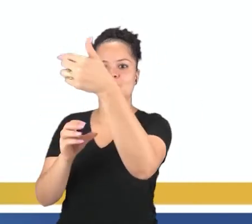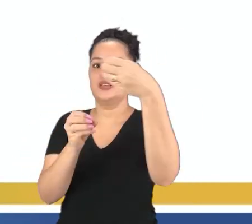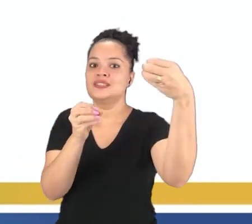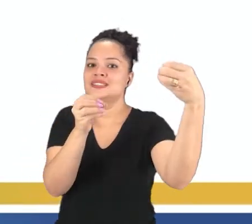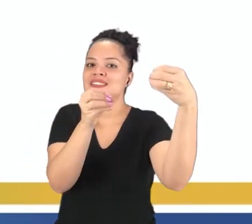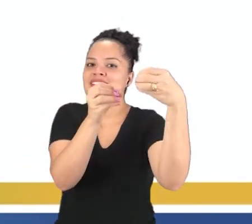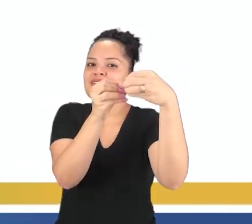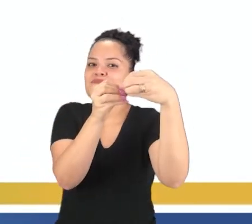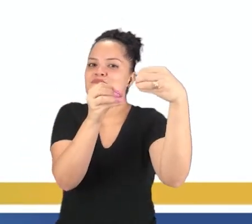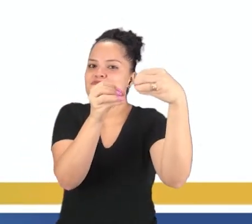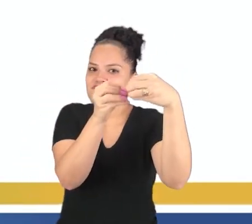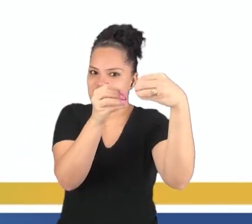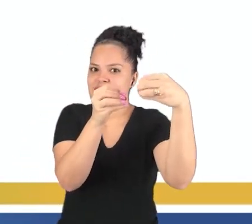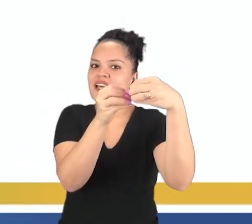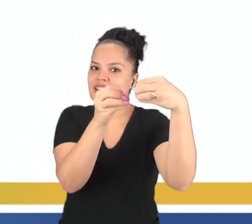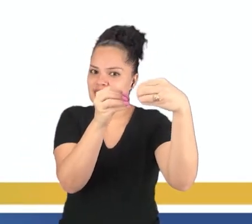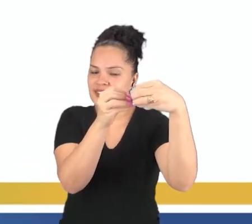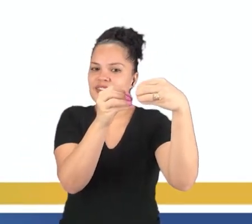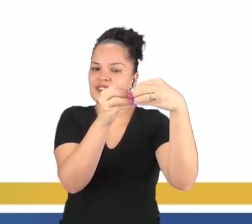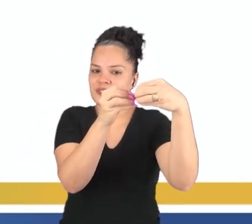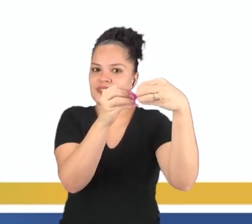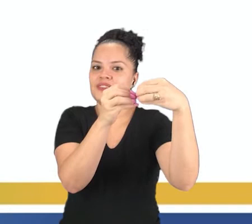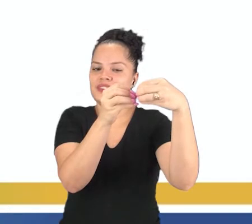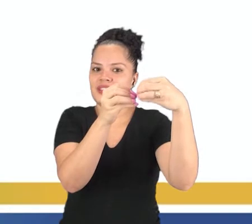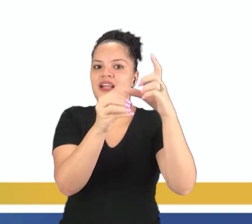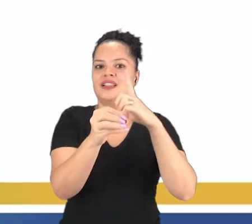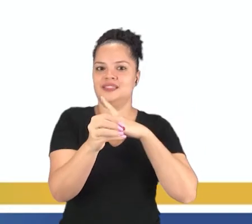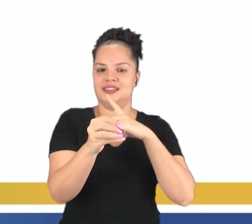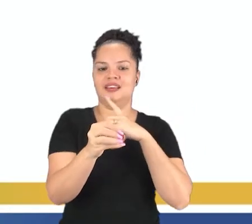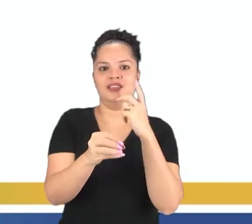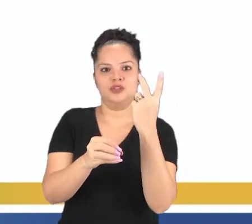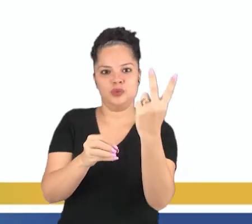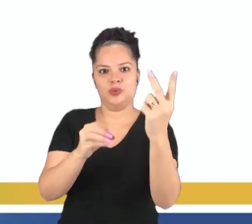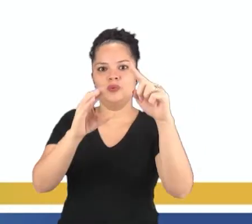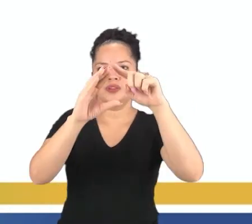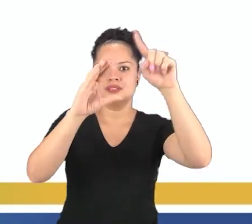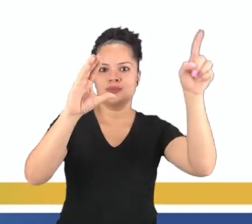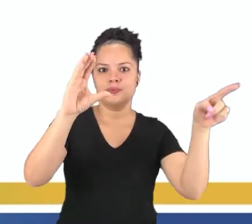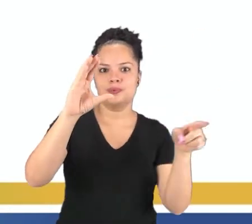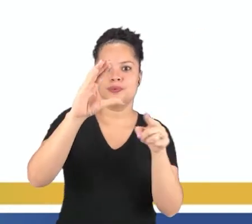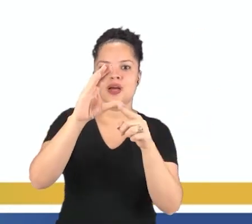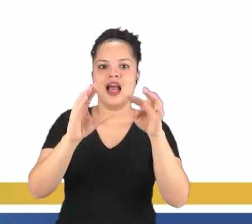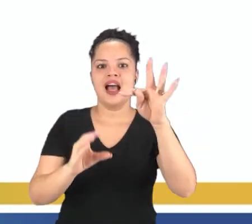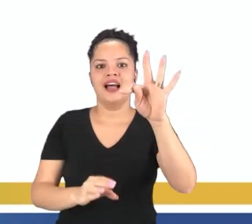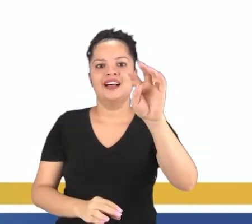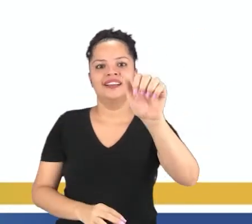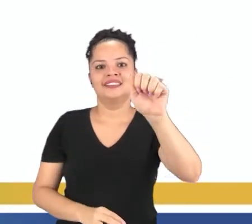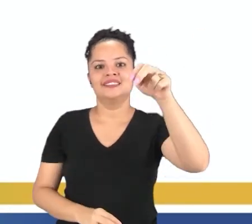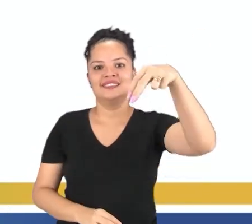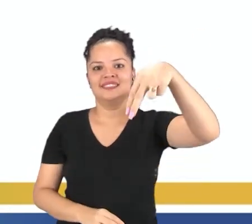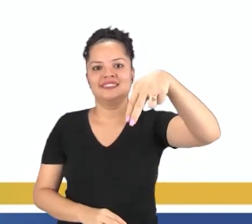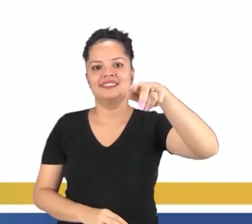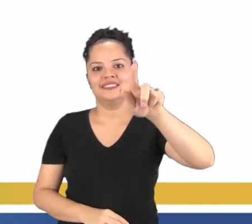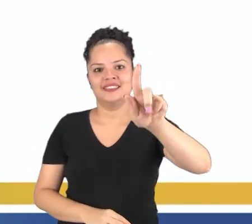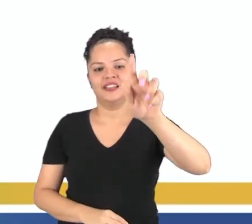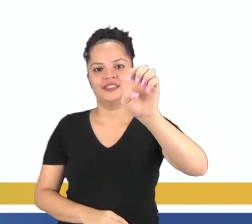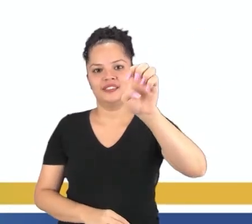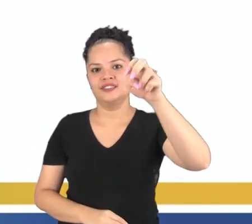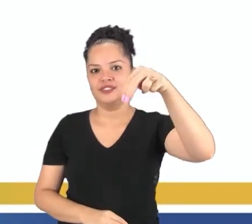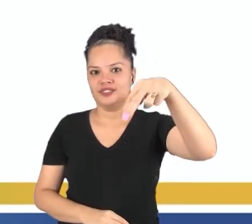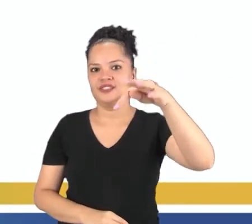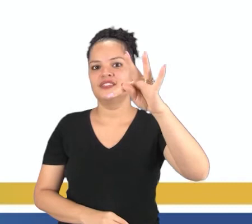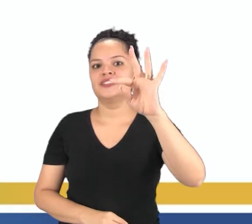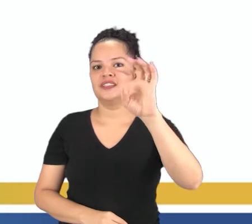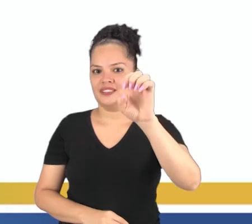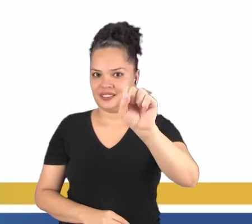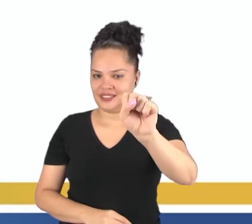né? Então, nesse caso aqui, eu tenho duas circunferências que são tangentes. Elas se encontram em um único ponto. Então,